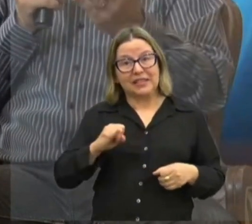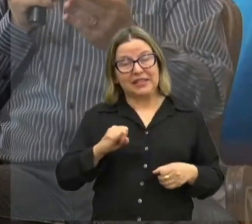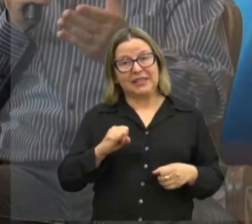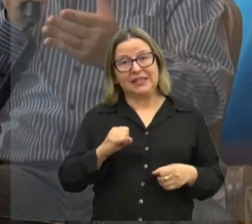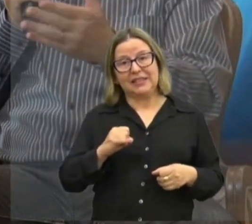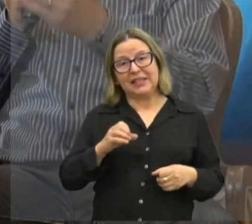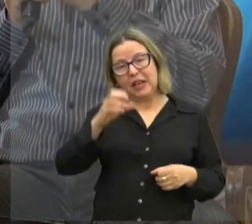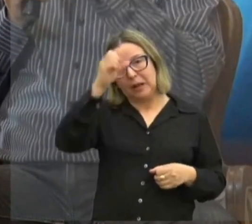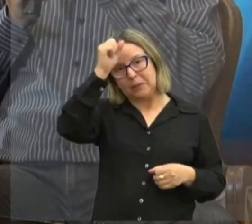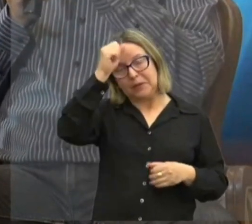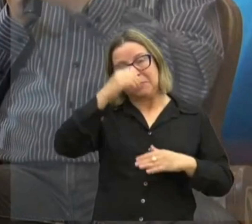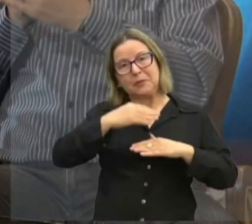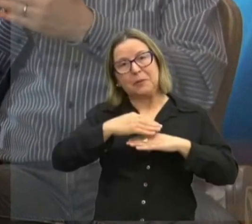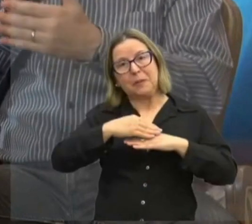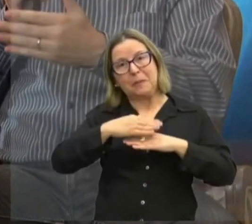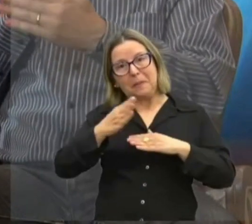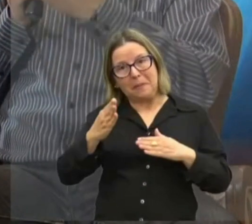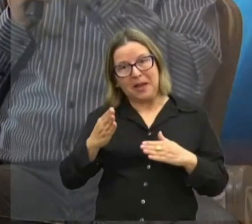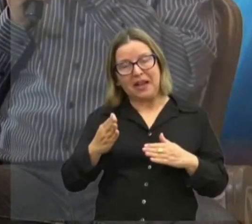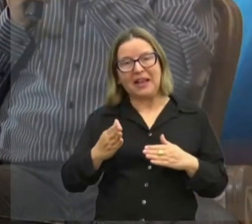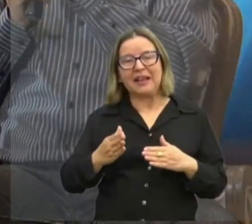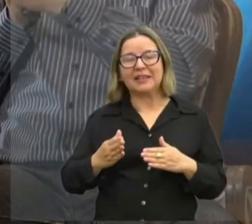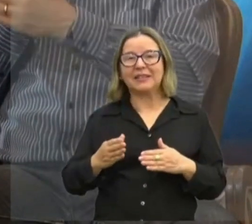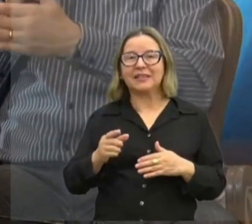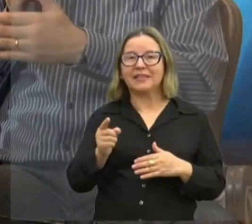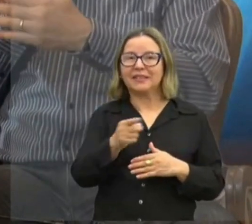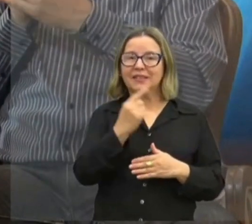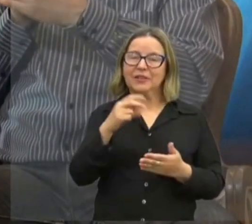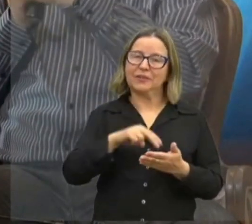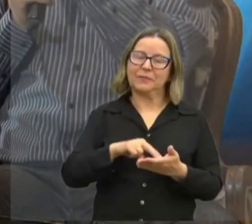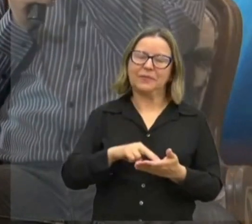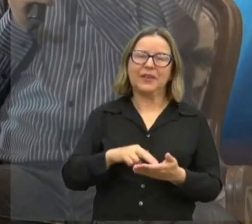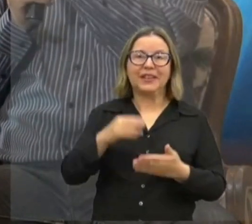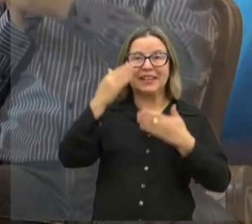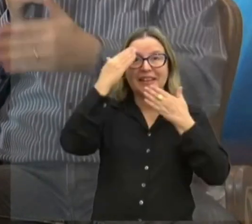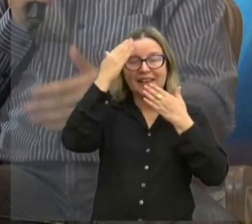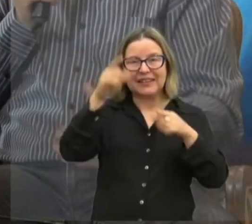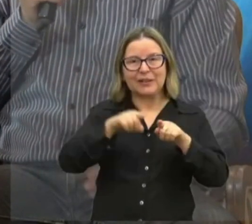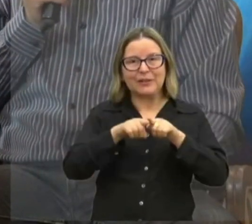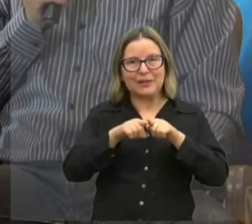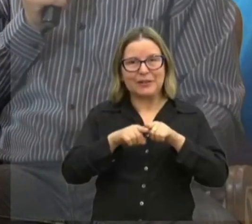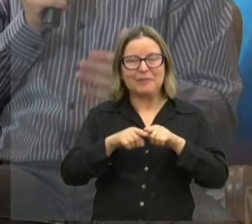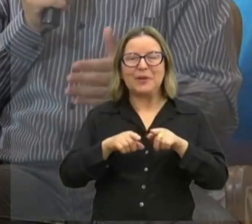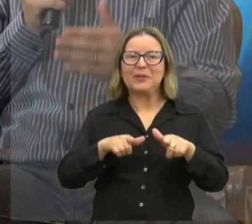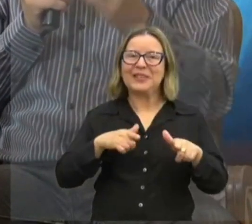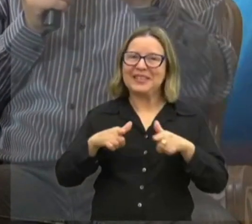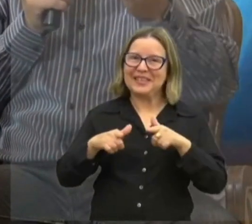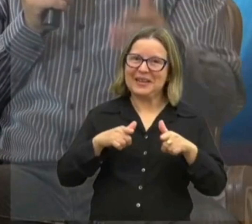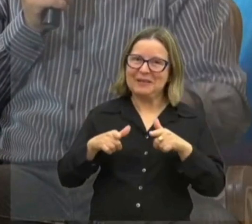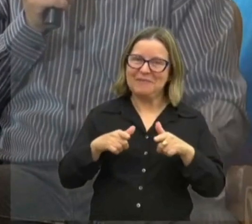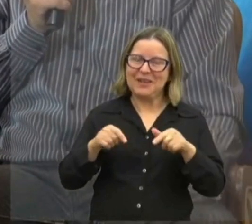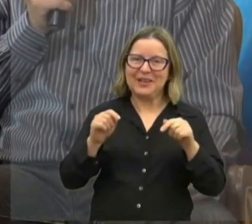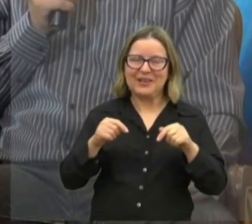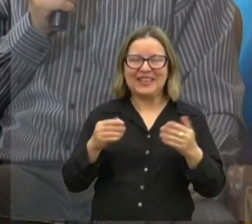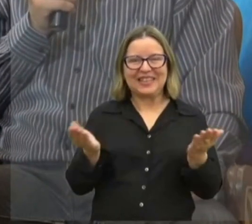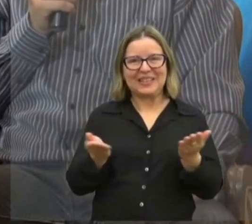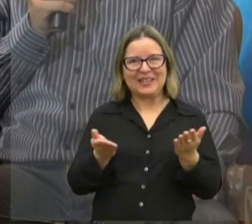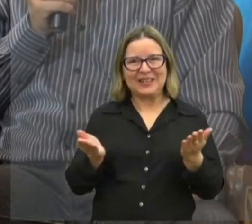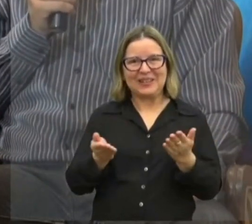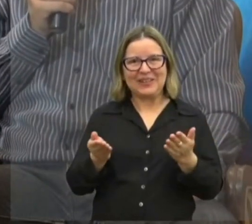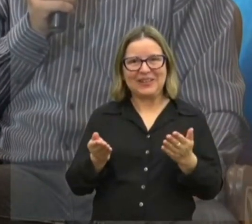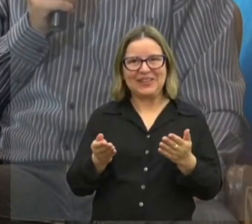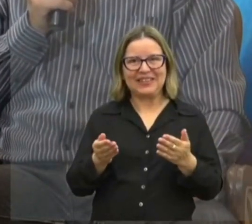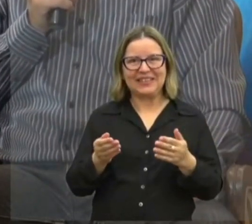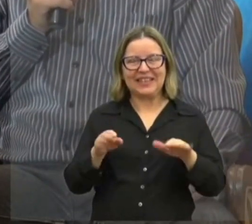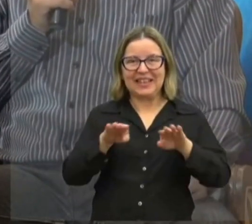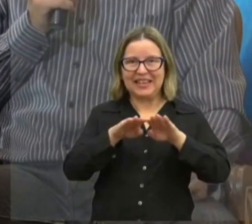os irmãos que estão, o Alex está na mesa de corte, mesa de som, o André que está aqui, o Dori e o Guilherme que estão aqui na parte da